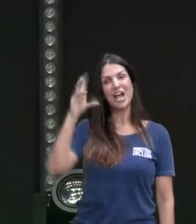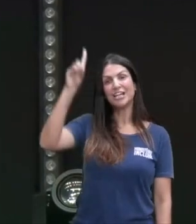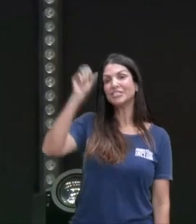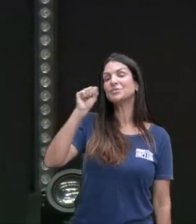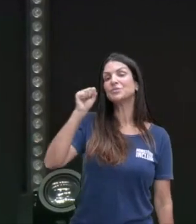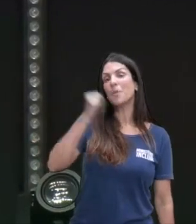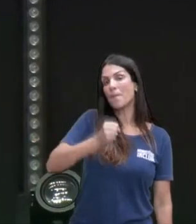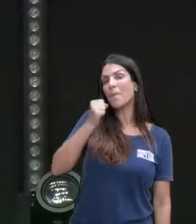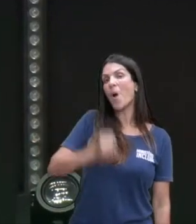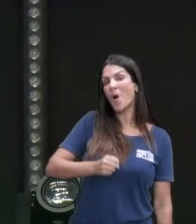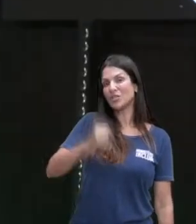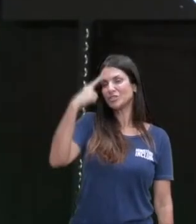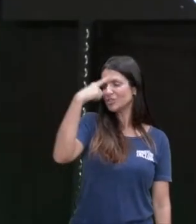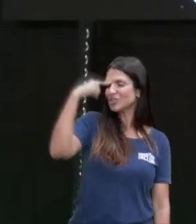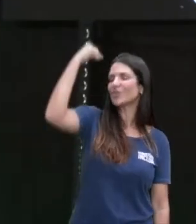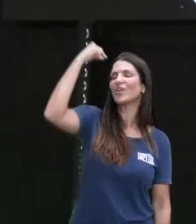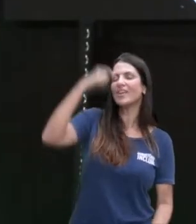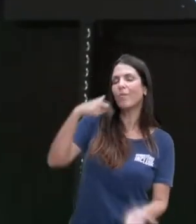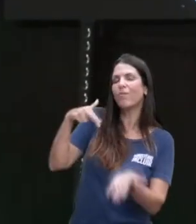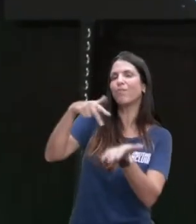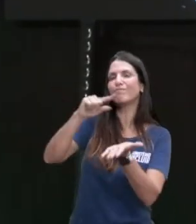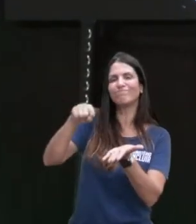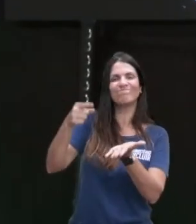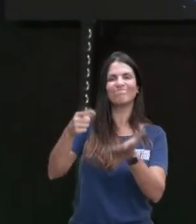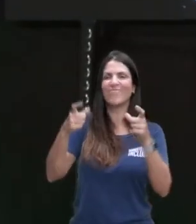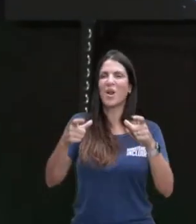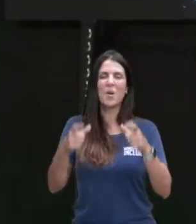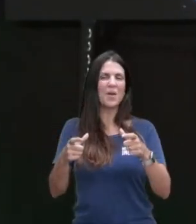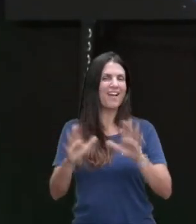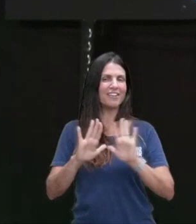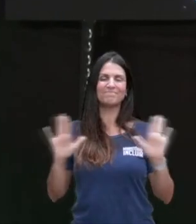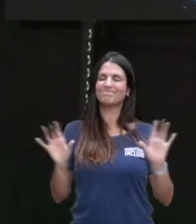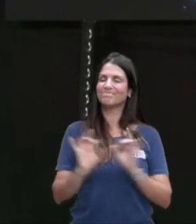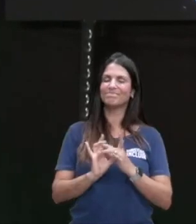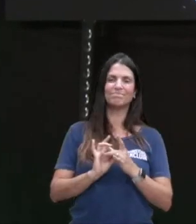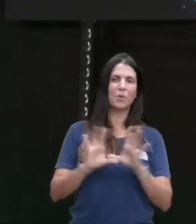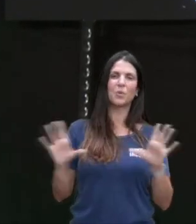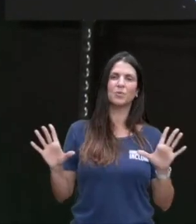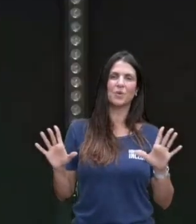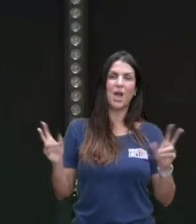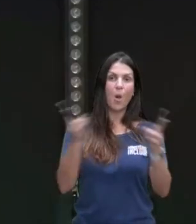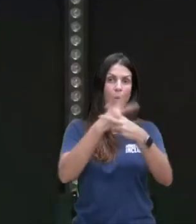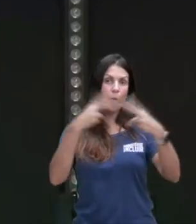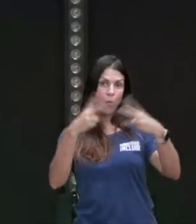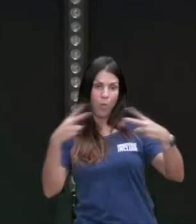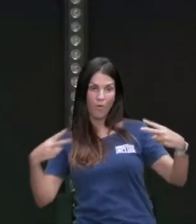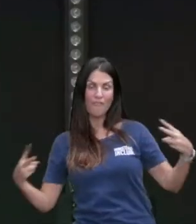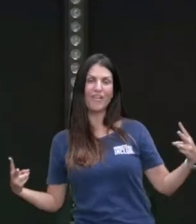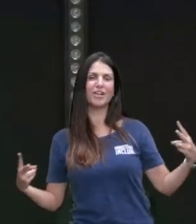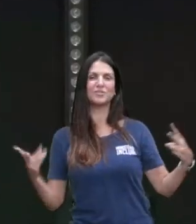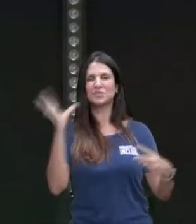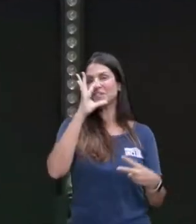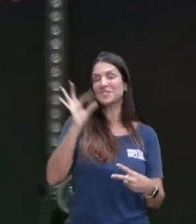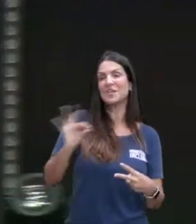levar para onde quiser na hora que quiser para mudar tudo o vento sopra ninguém sabe de onde vem para onde